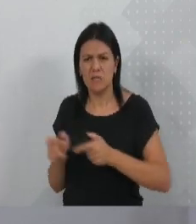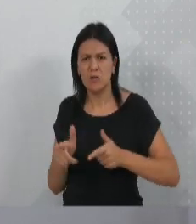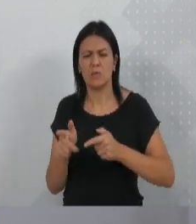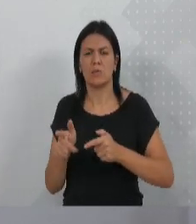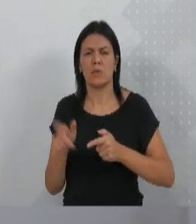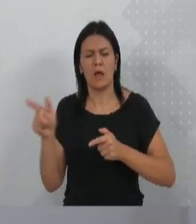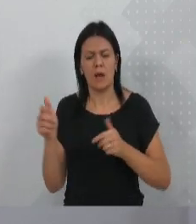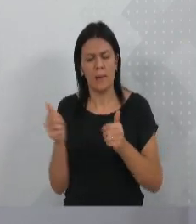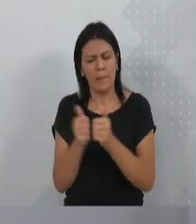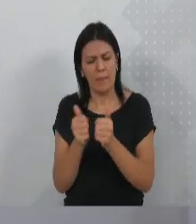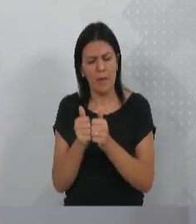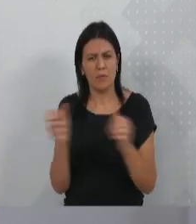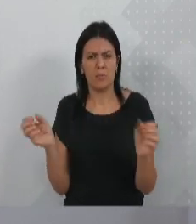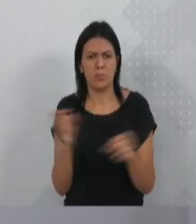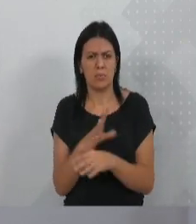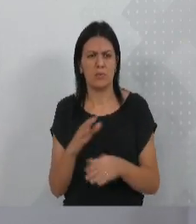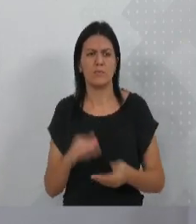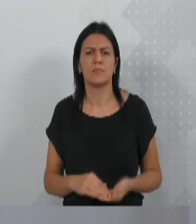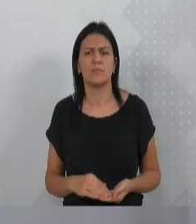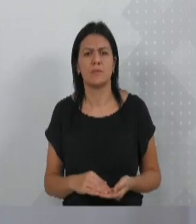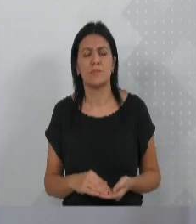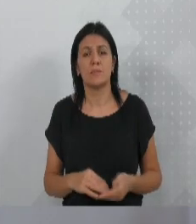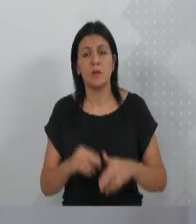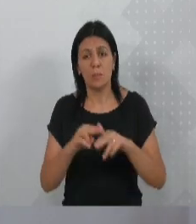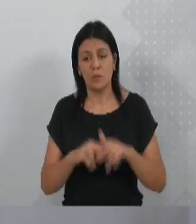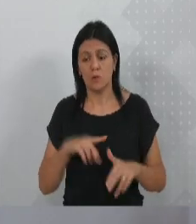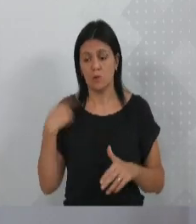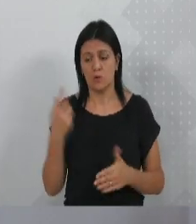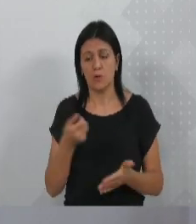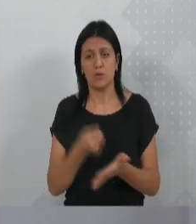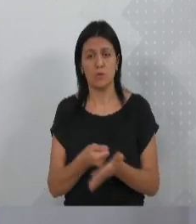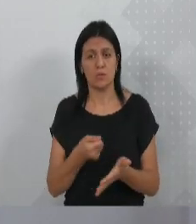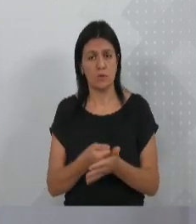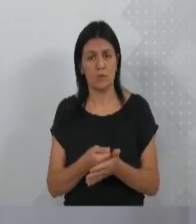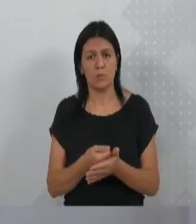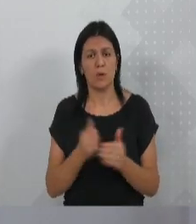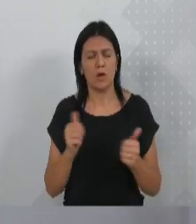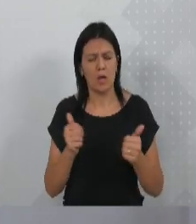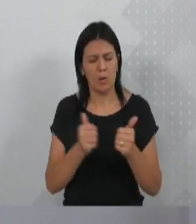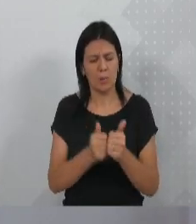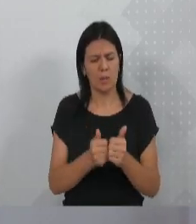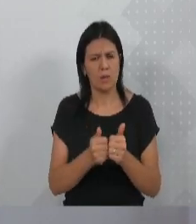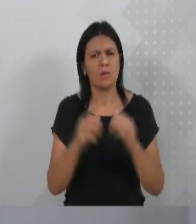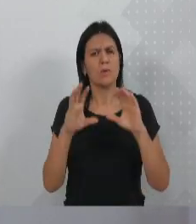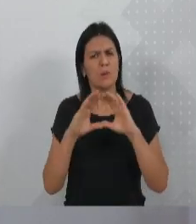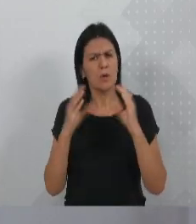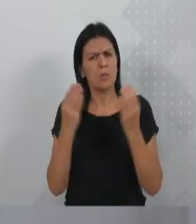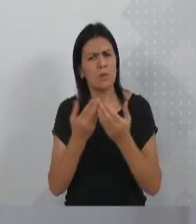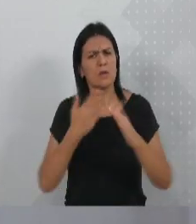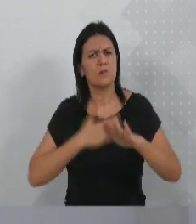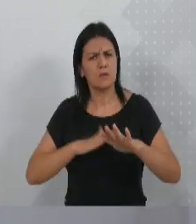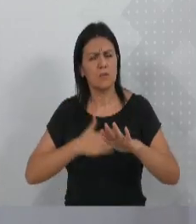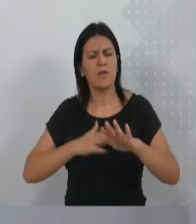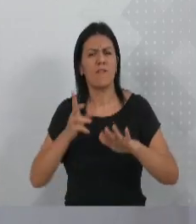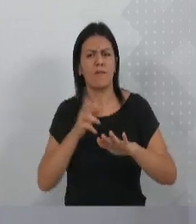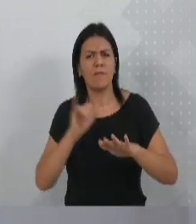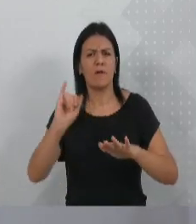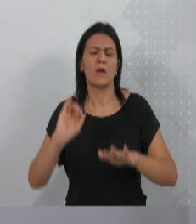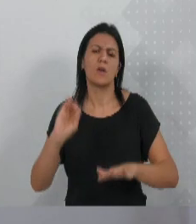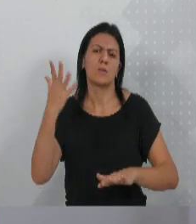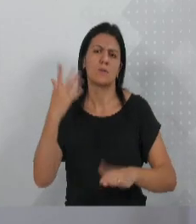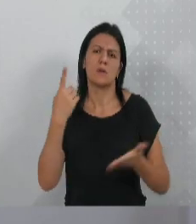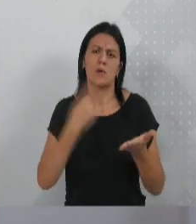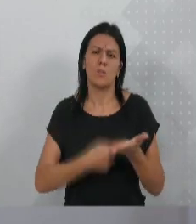vamos fazer essa ligação ali então a gente e vai acompanhando a comunidade Pode ficar tranquila porque isso vai acontecer é um compromisso do